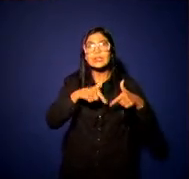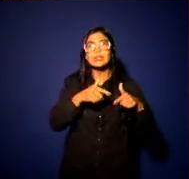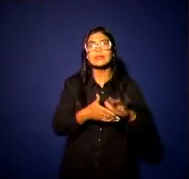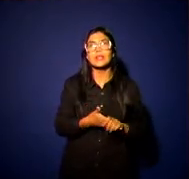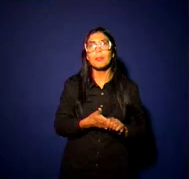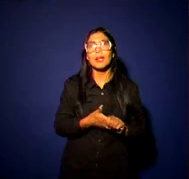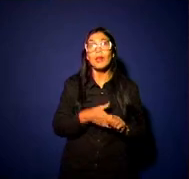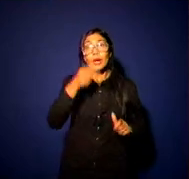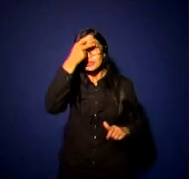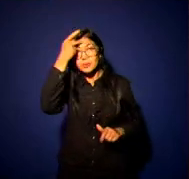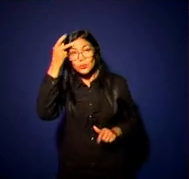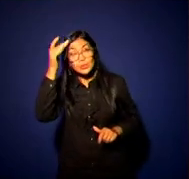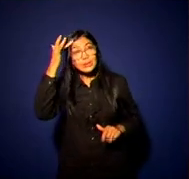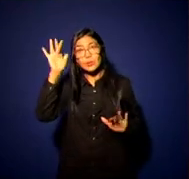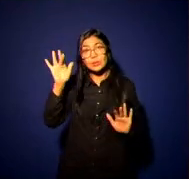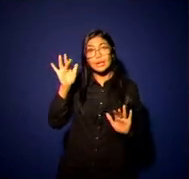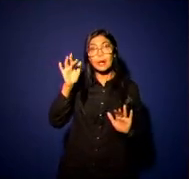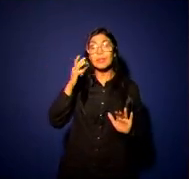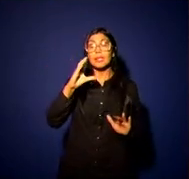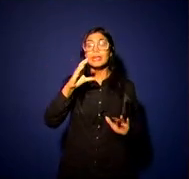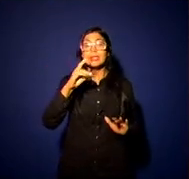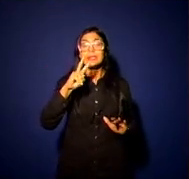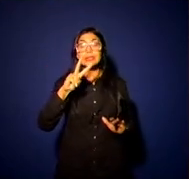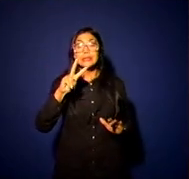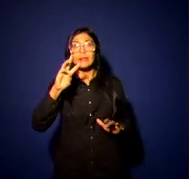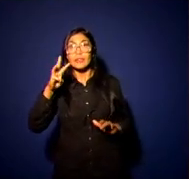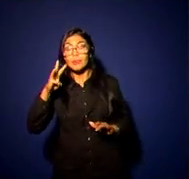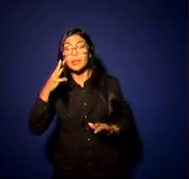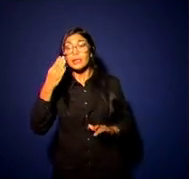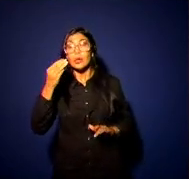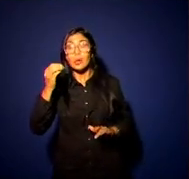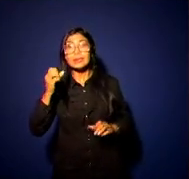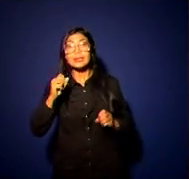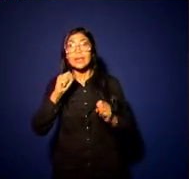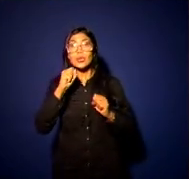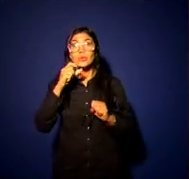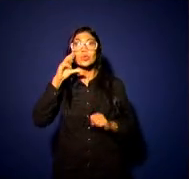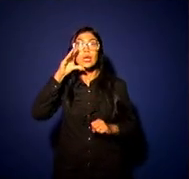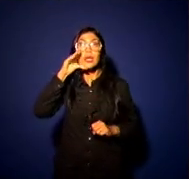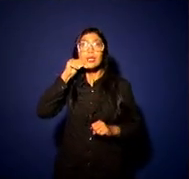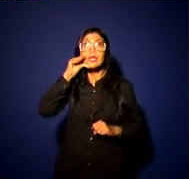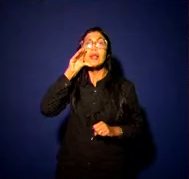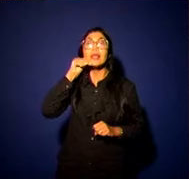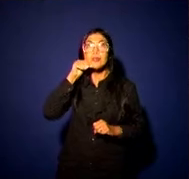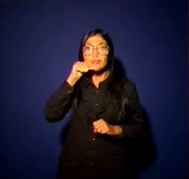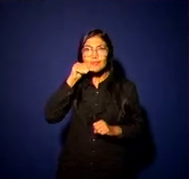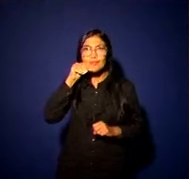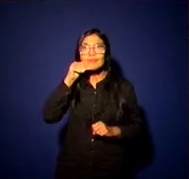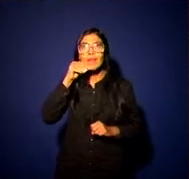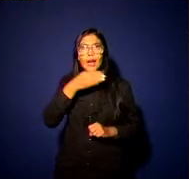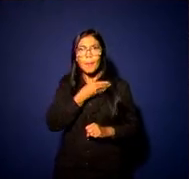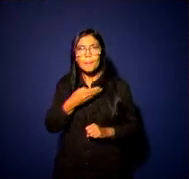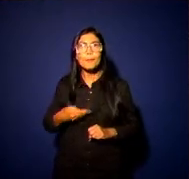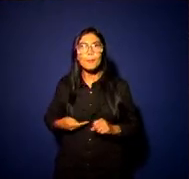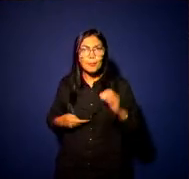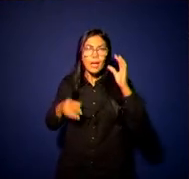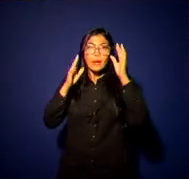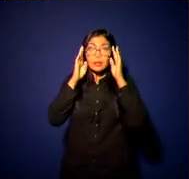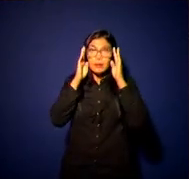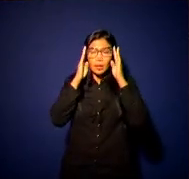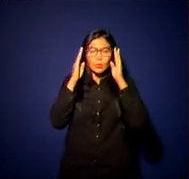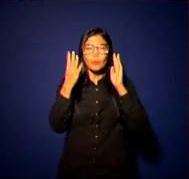as pessoas não sabem a cvm tem 400 servidores servidores desses 40